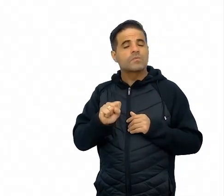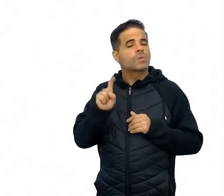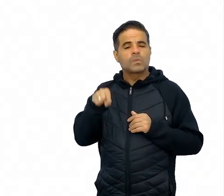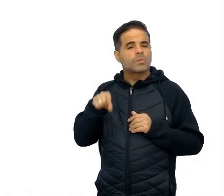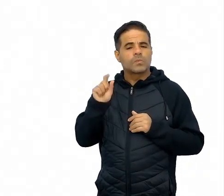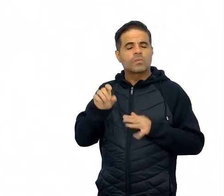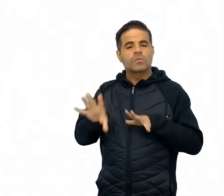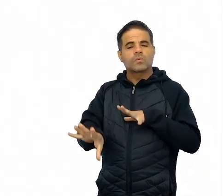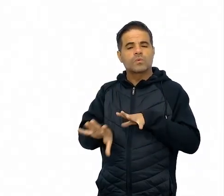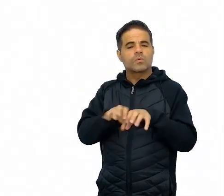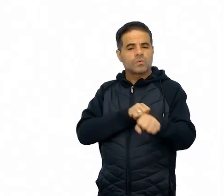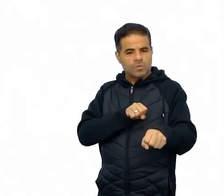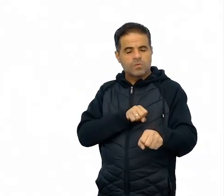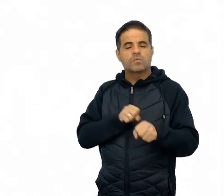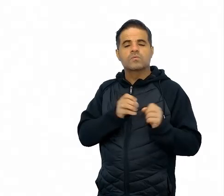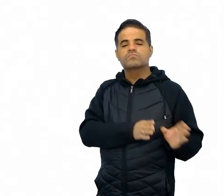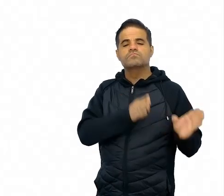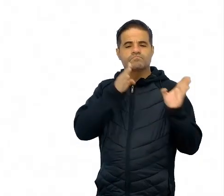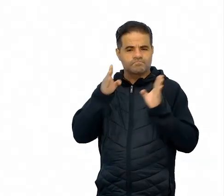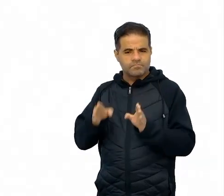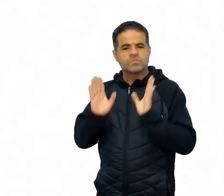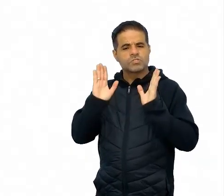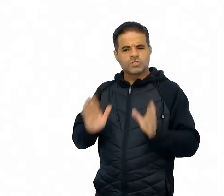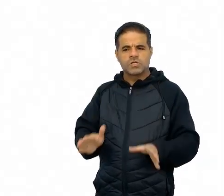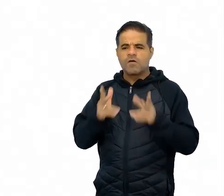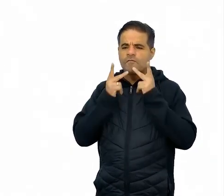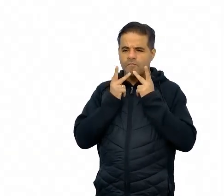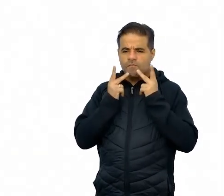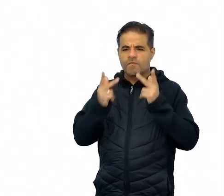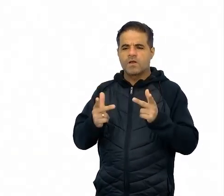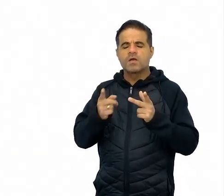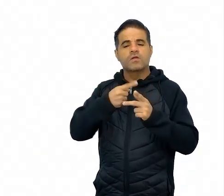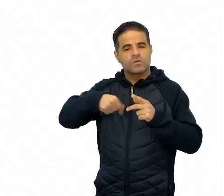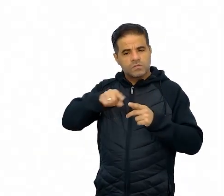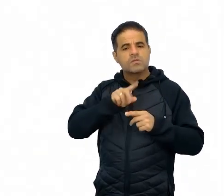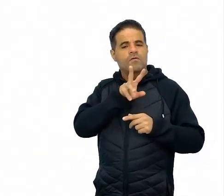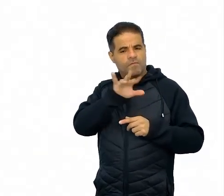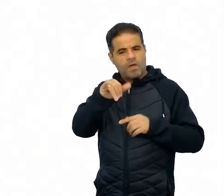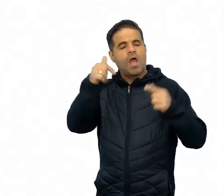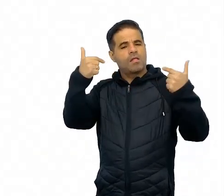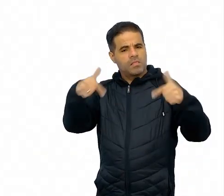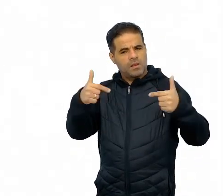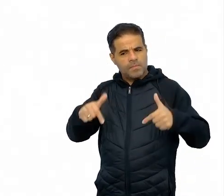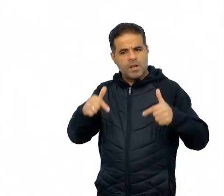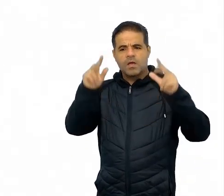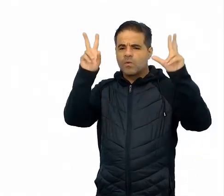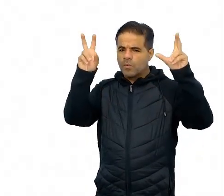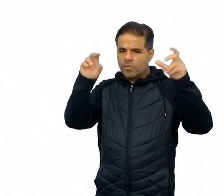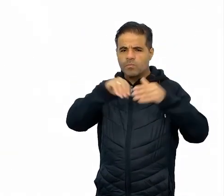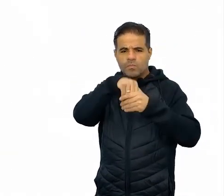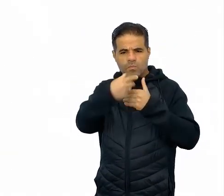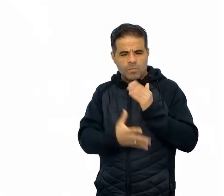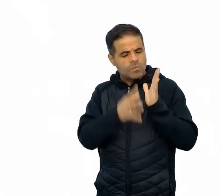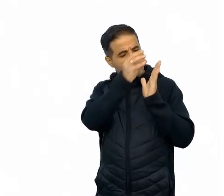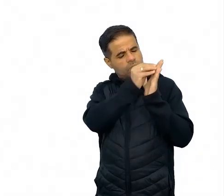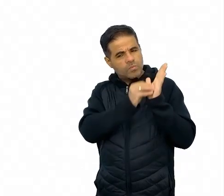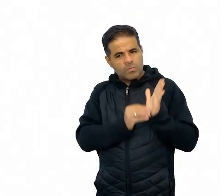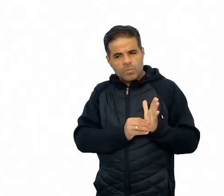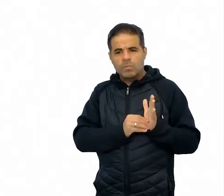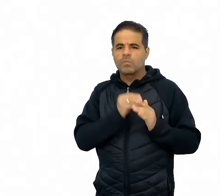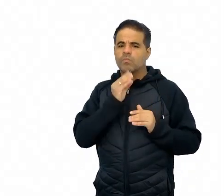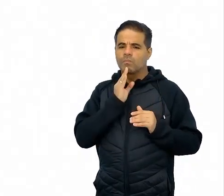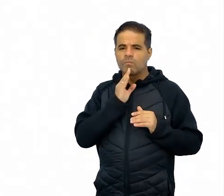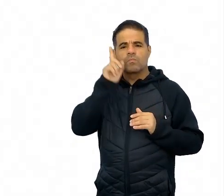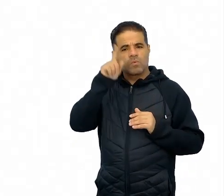é uma formação de etapa, como eu já falei, e nós vamos trabalhar com o tema do conteúdo, os